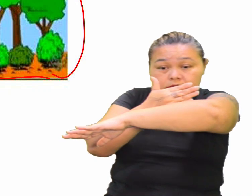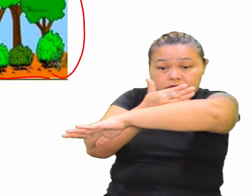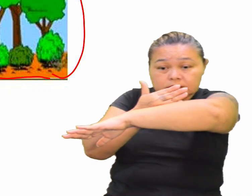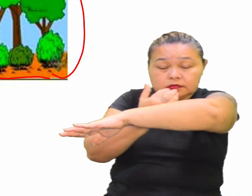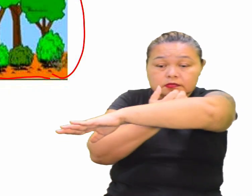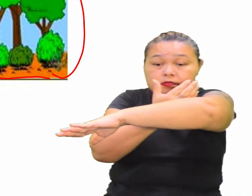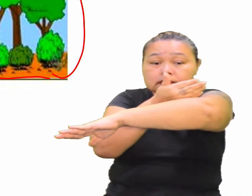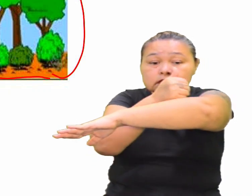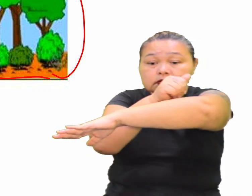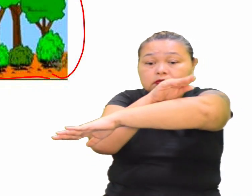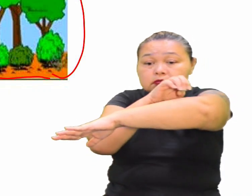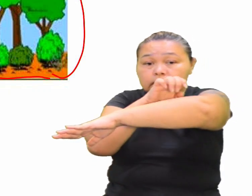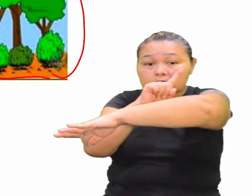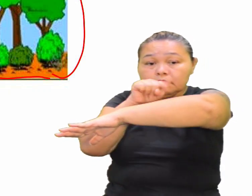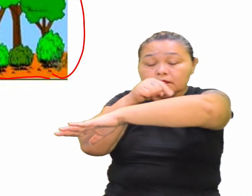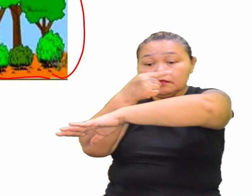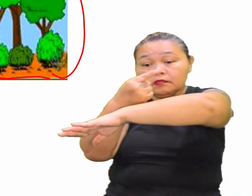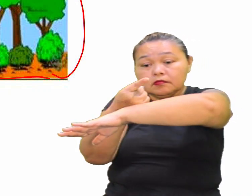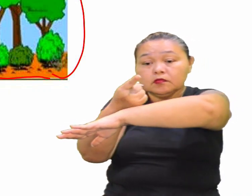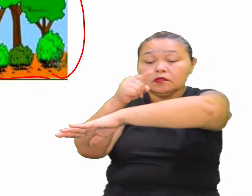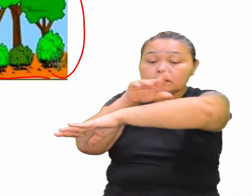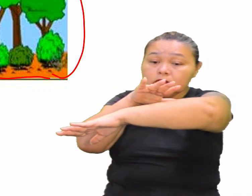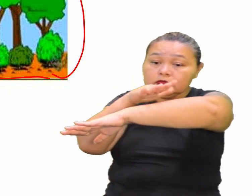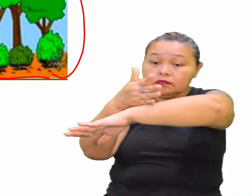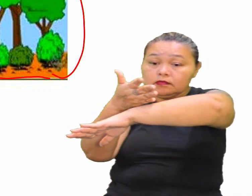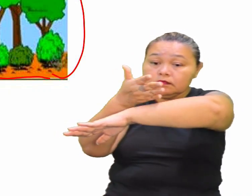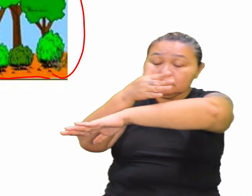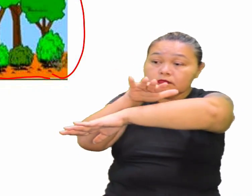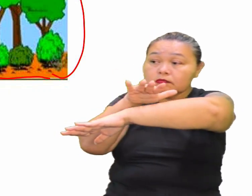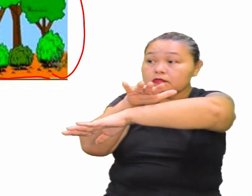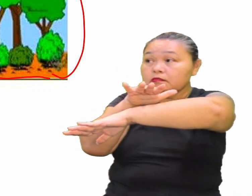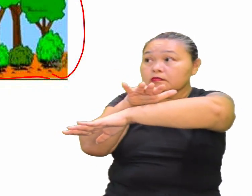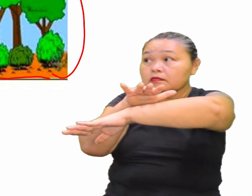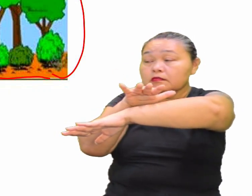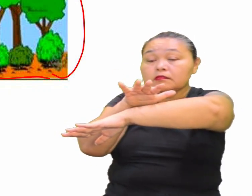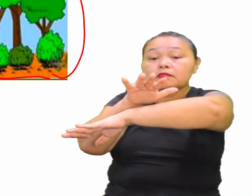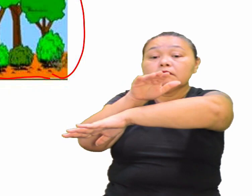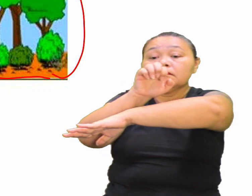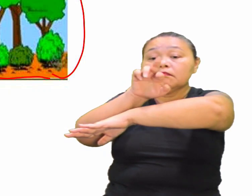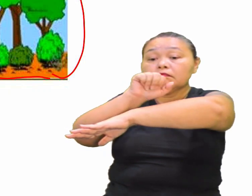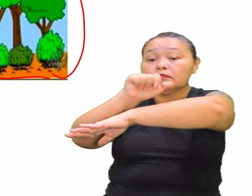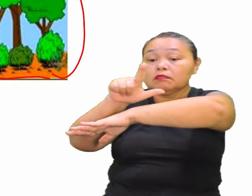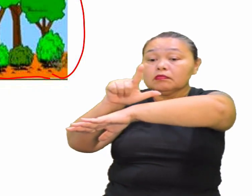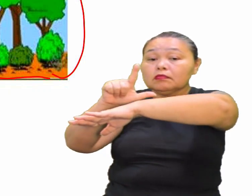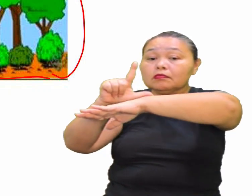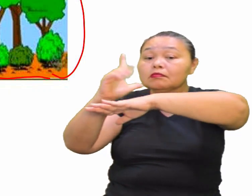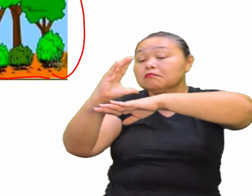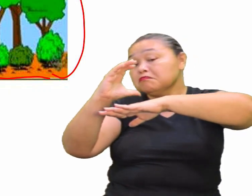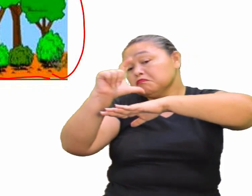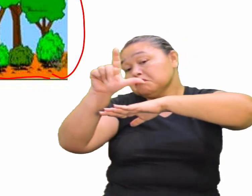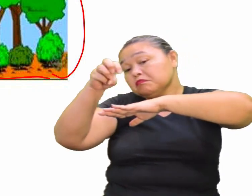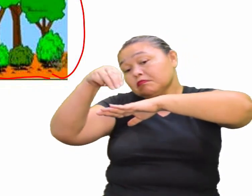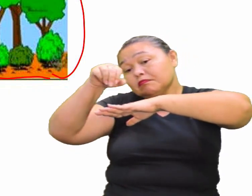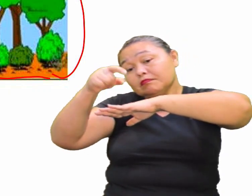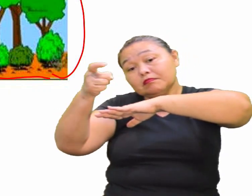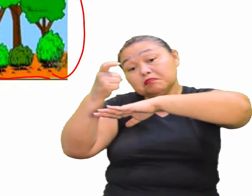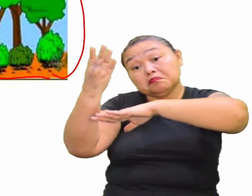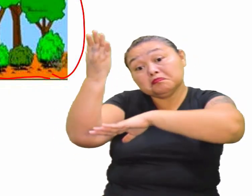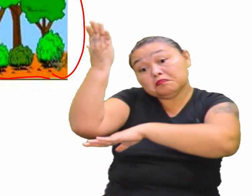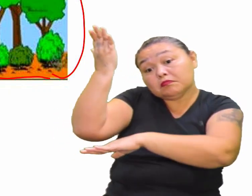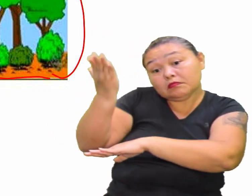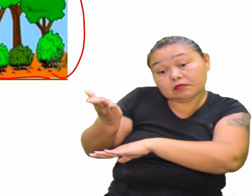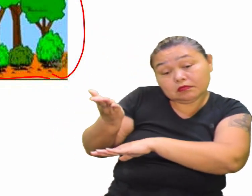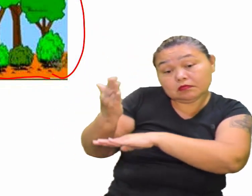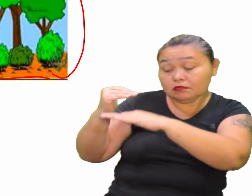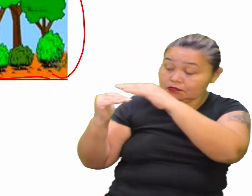a Ixese. Fase intermediária já seria o quê, professora? Ceral. E o clímax eu nem preciso falar, né? Já é quando